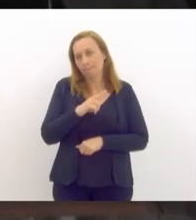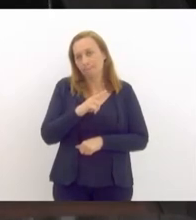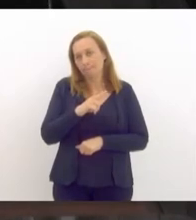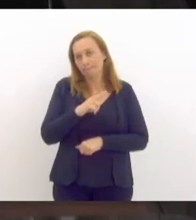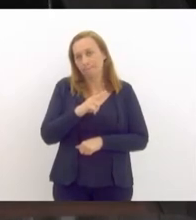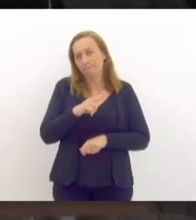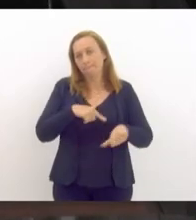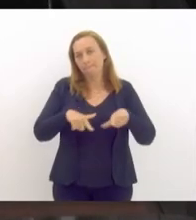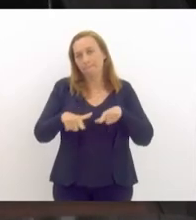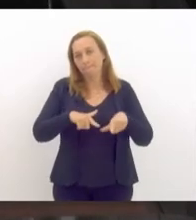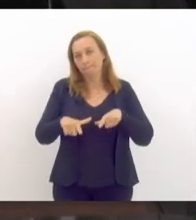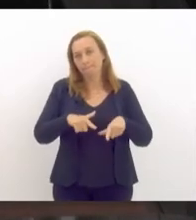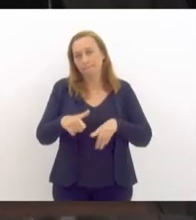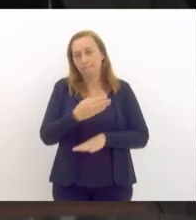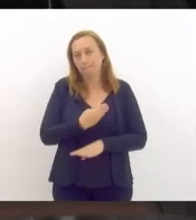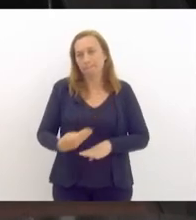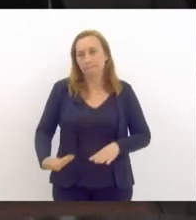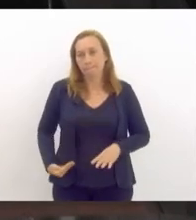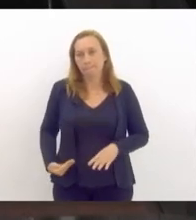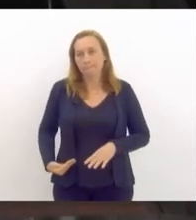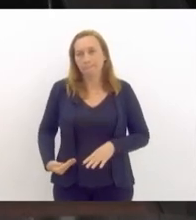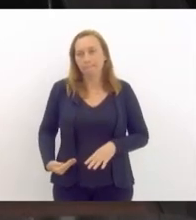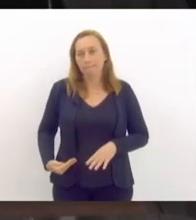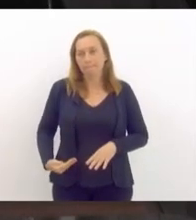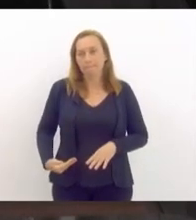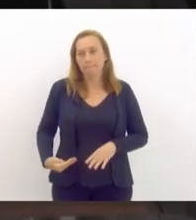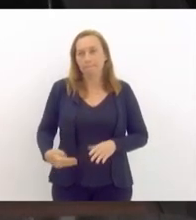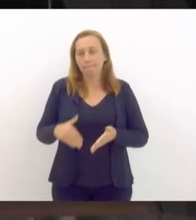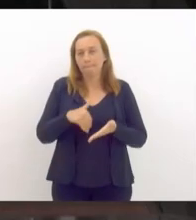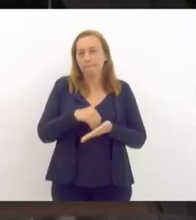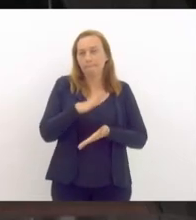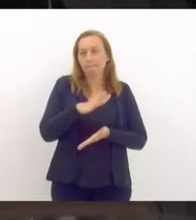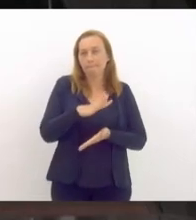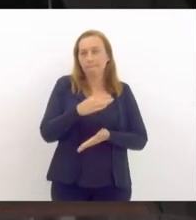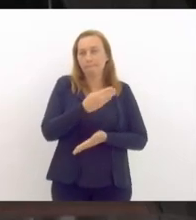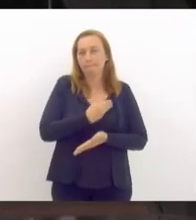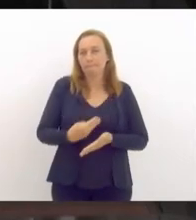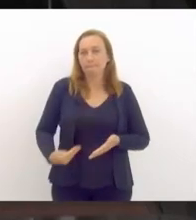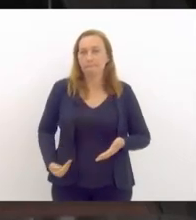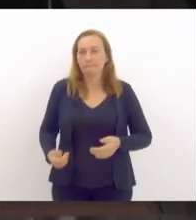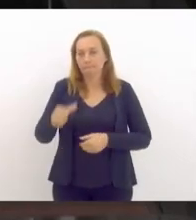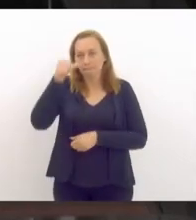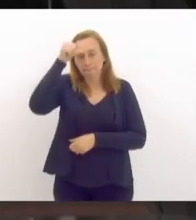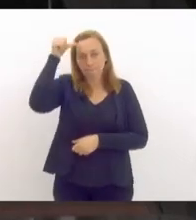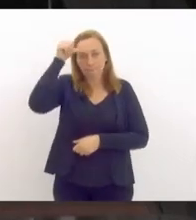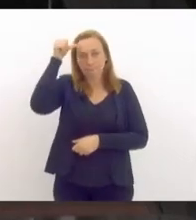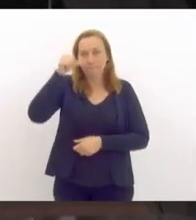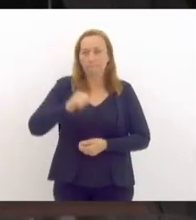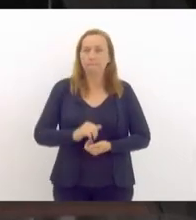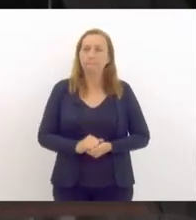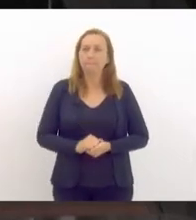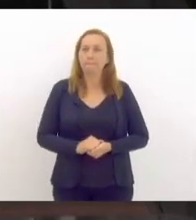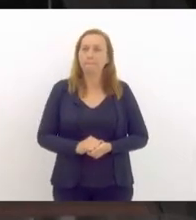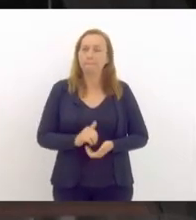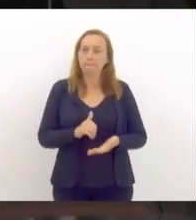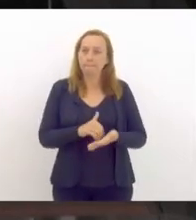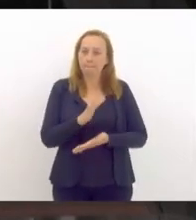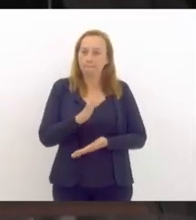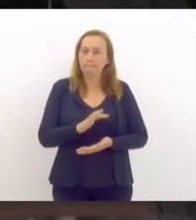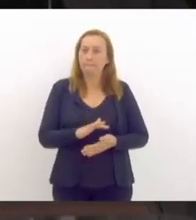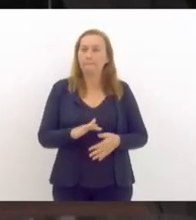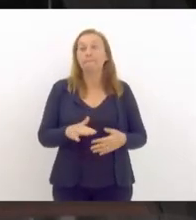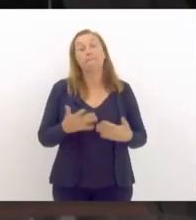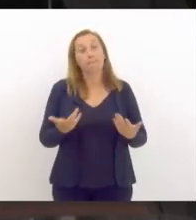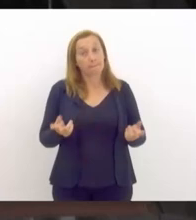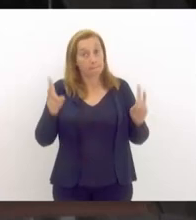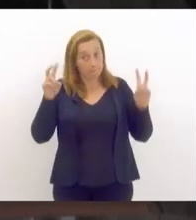de serviço público estão sendo enxotados pelo governo de caldo de Castro e sendo demitido é